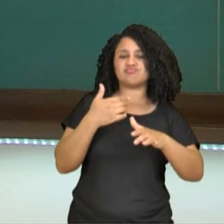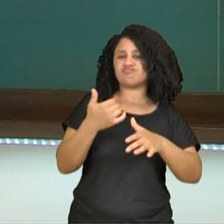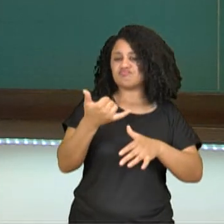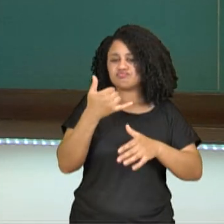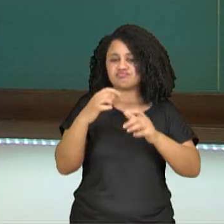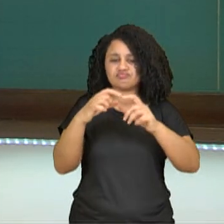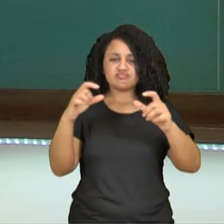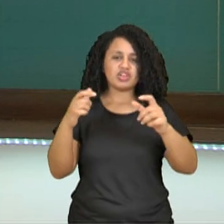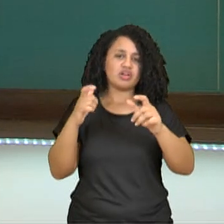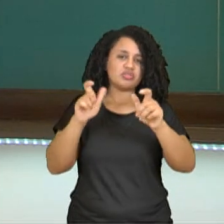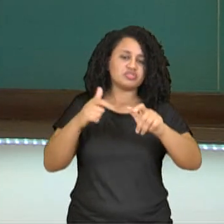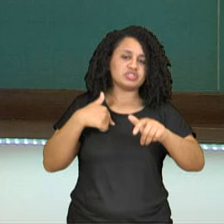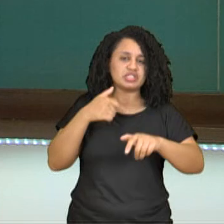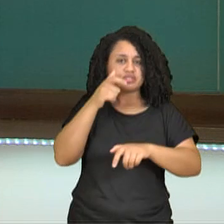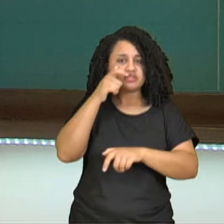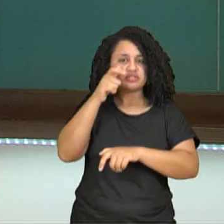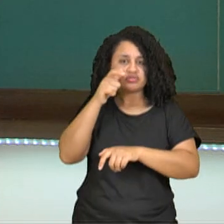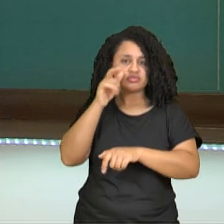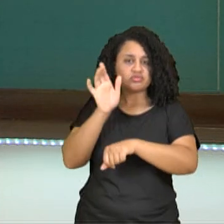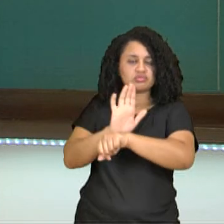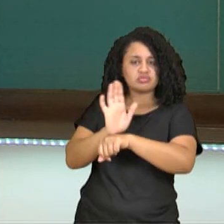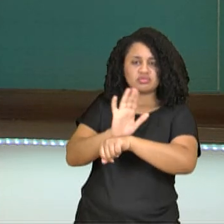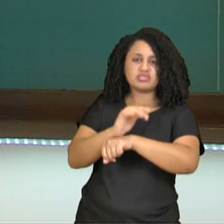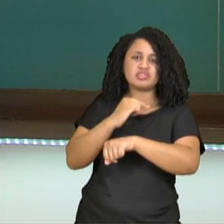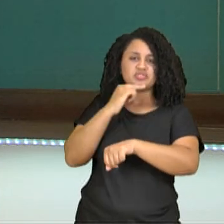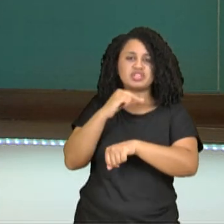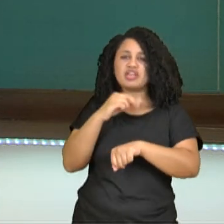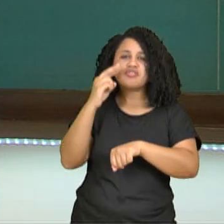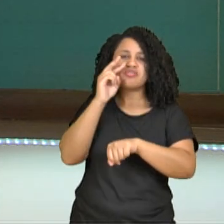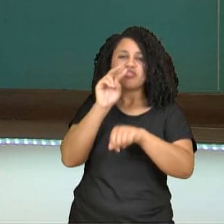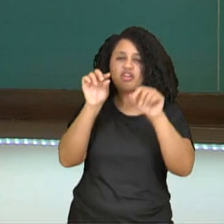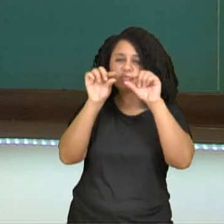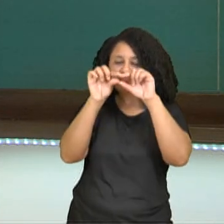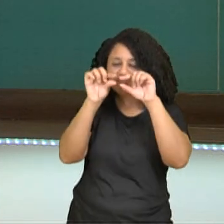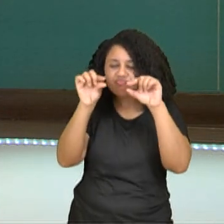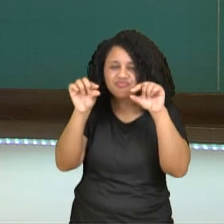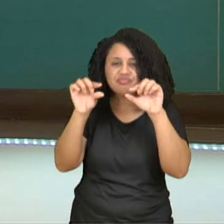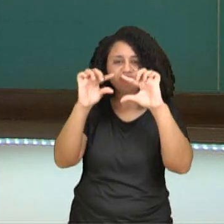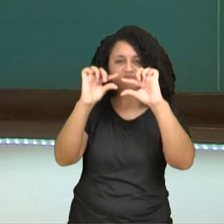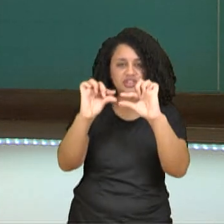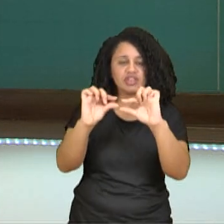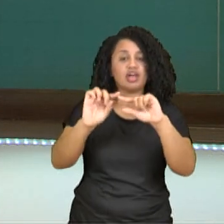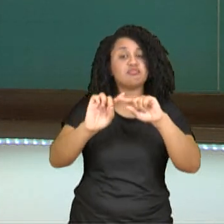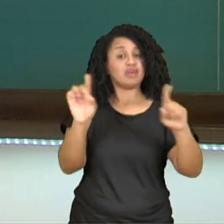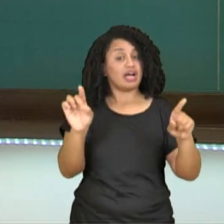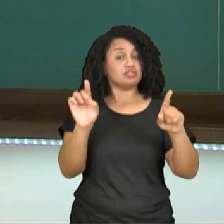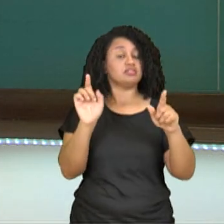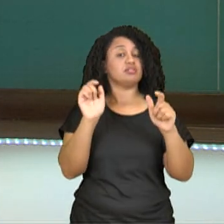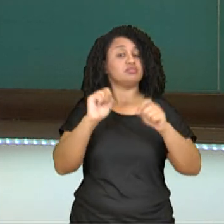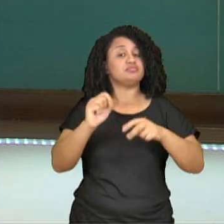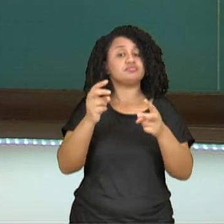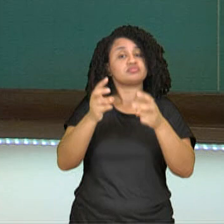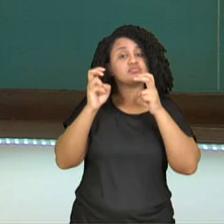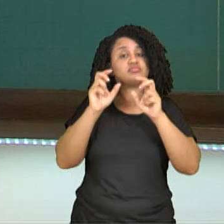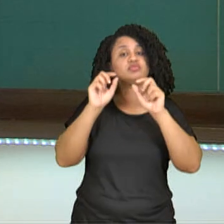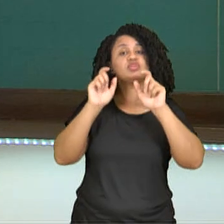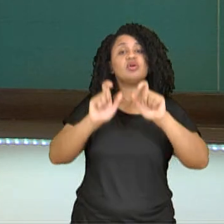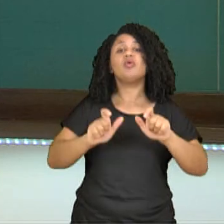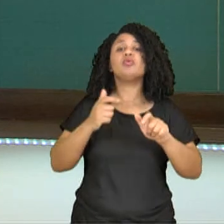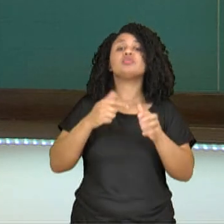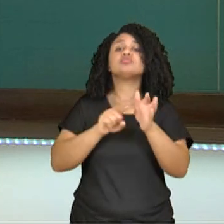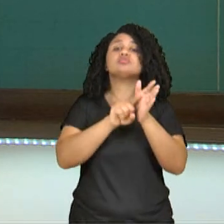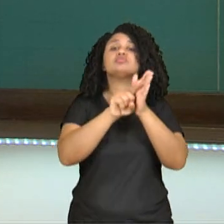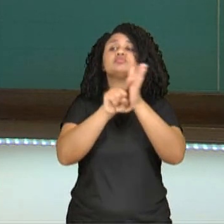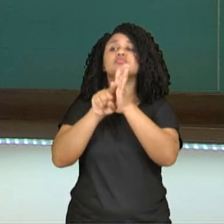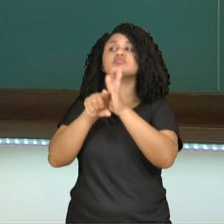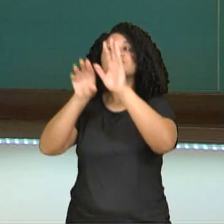seu dispositivo de vídeo não consiga visualizar essas informações. Porém, aqui você vai perceber a fonte, o